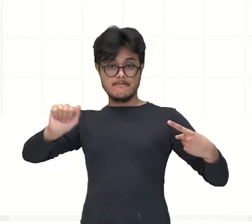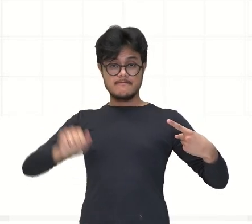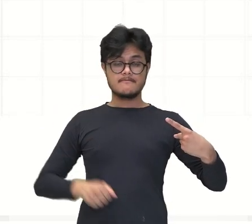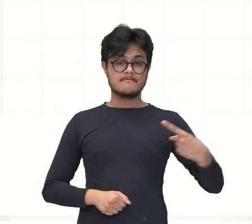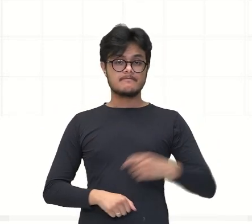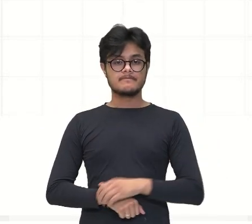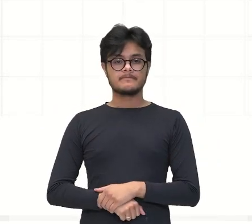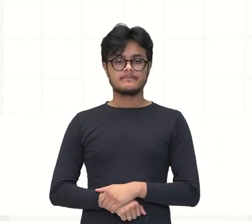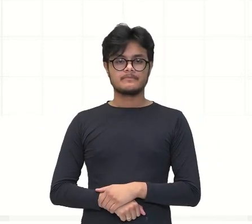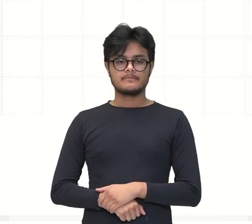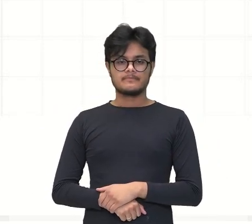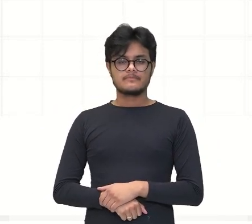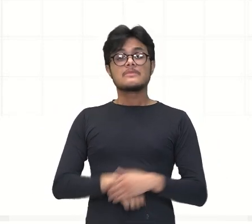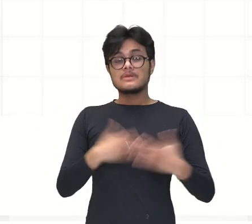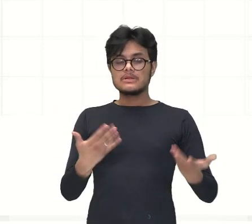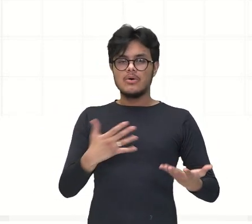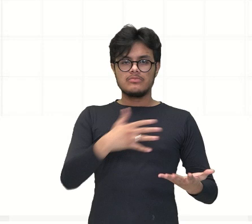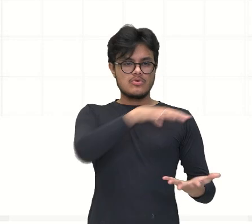entre